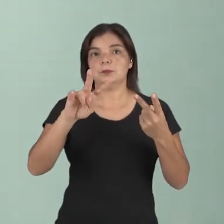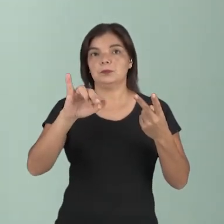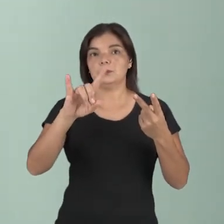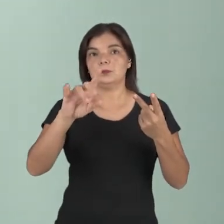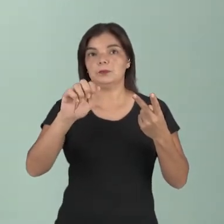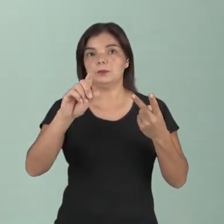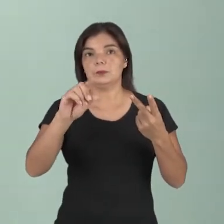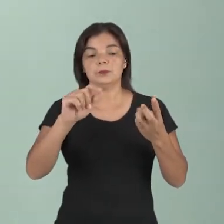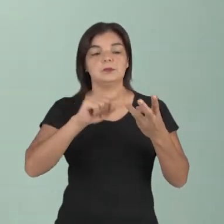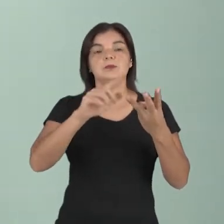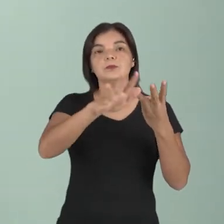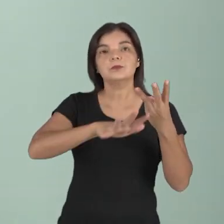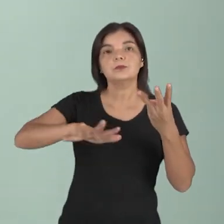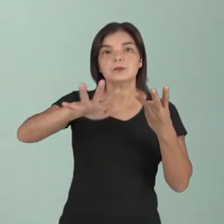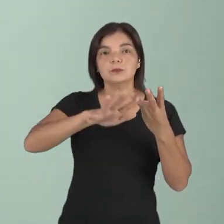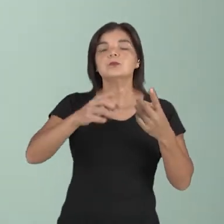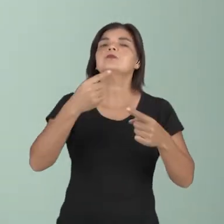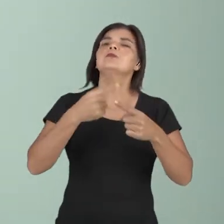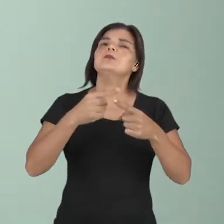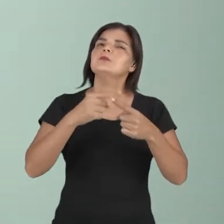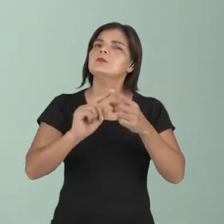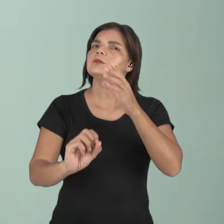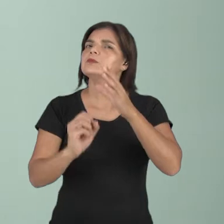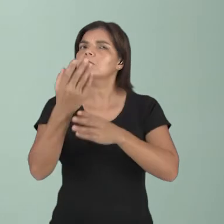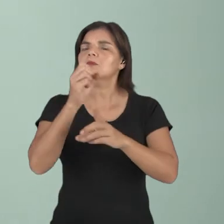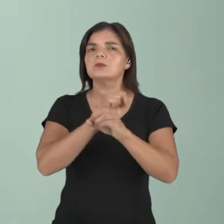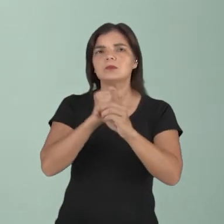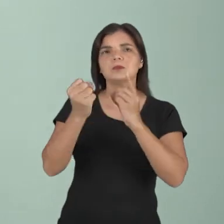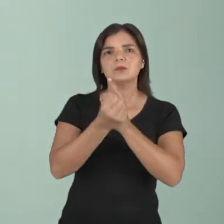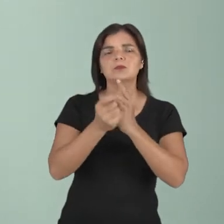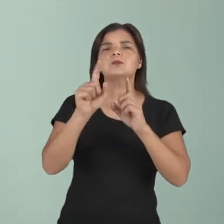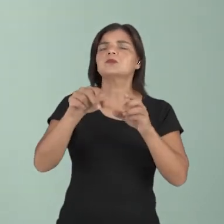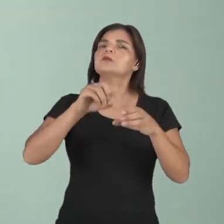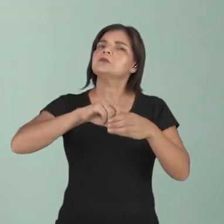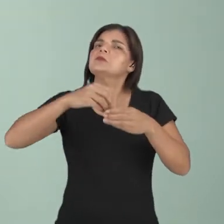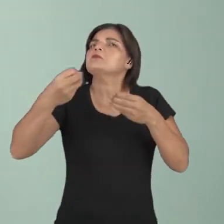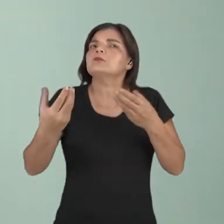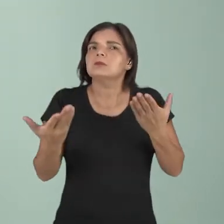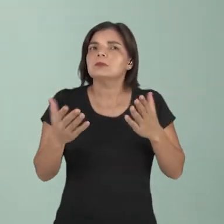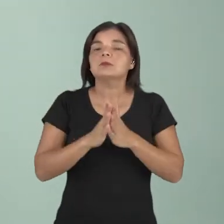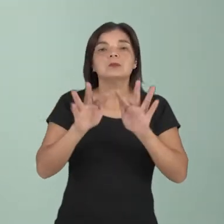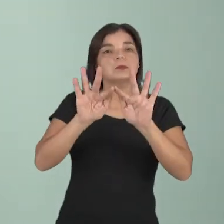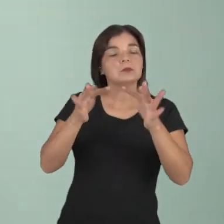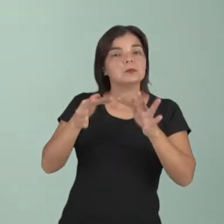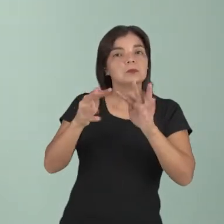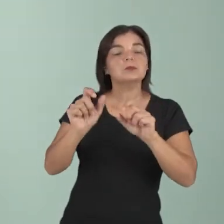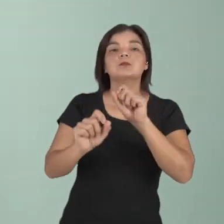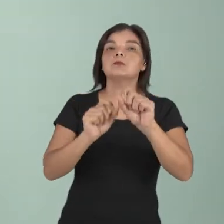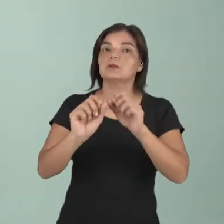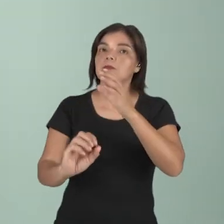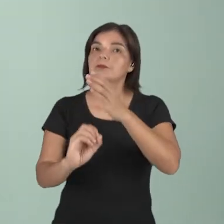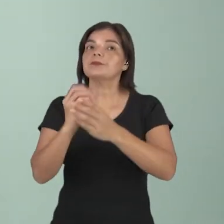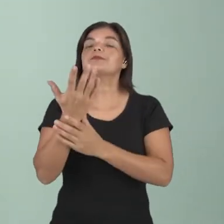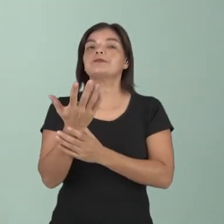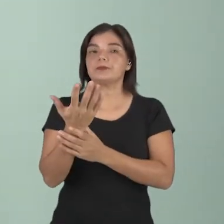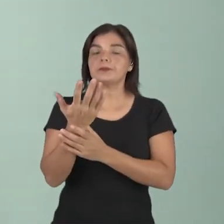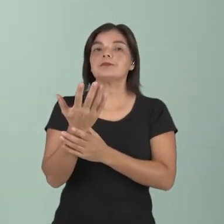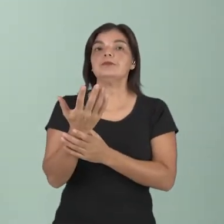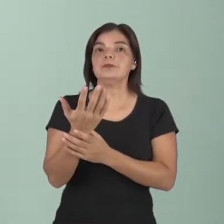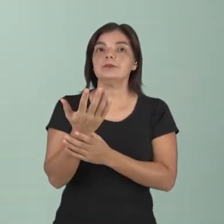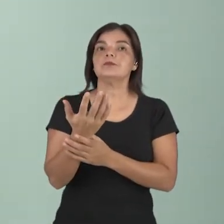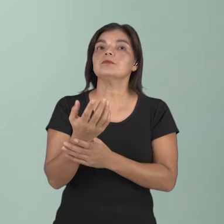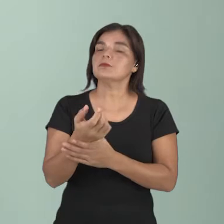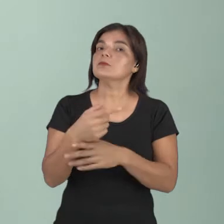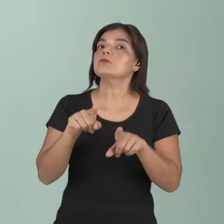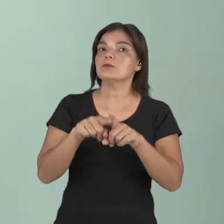generalidade. Por que os fenômenos sociais eles são exteriores? Porque simplesmente eles acontecem e